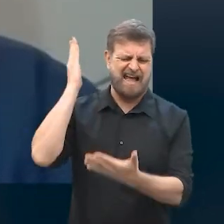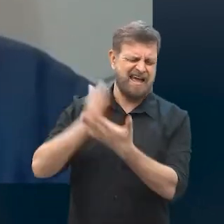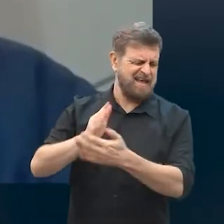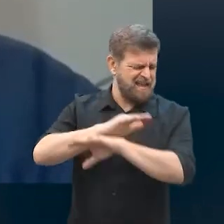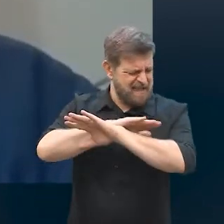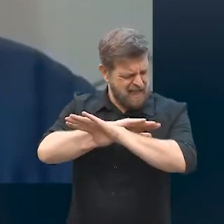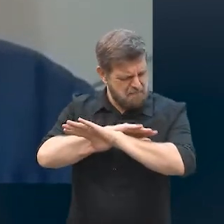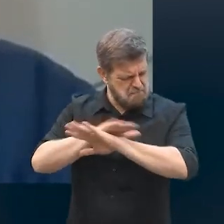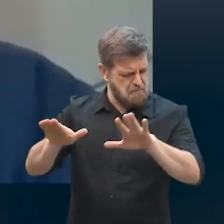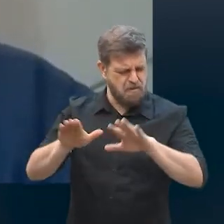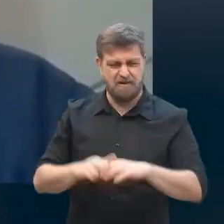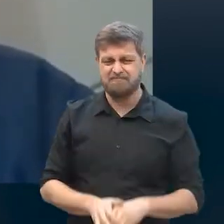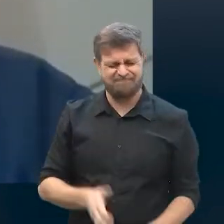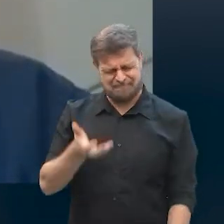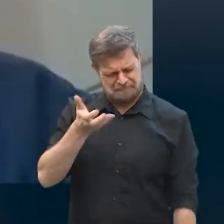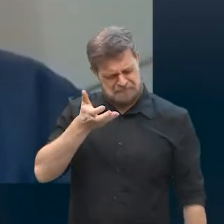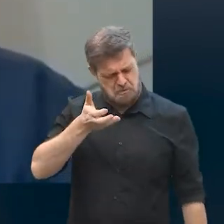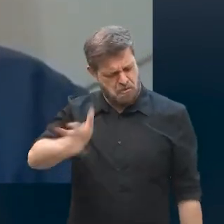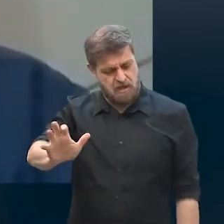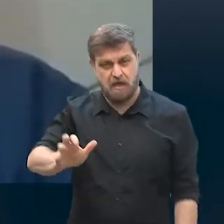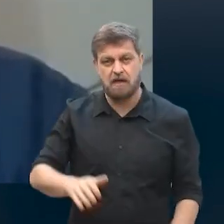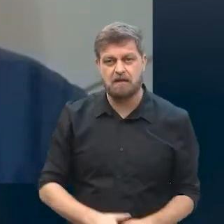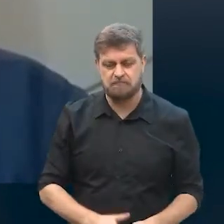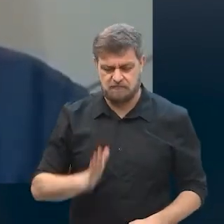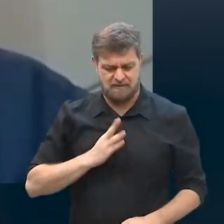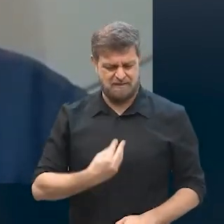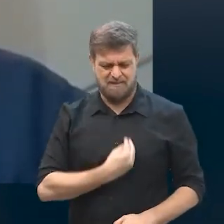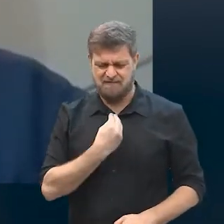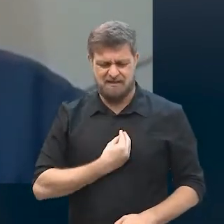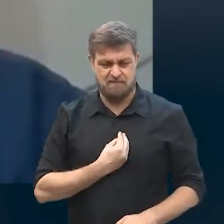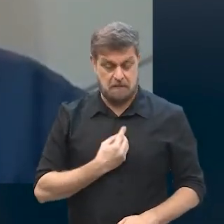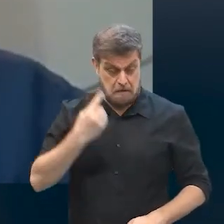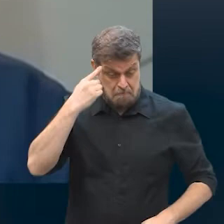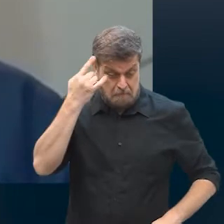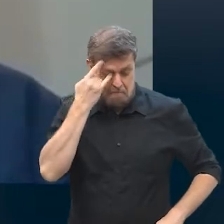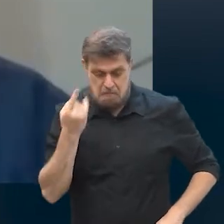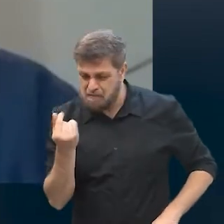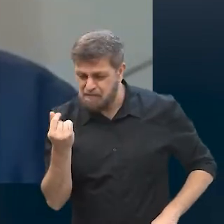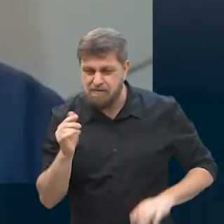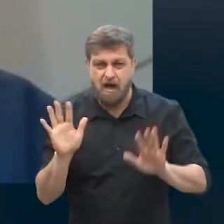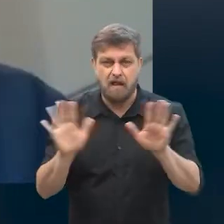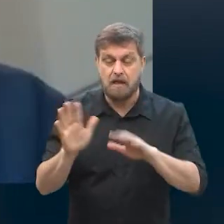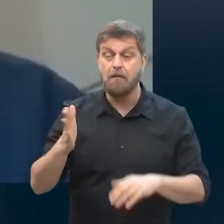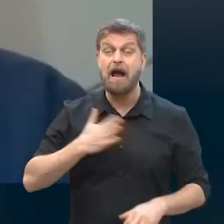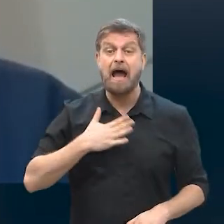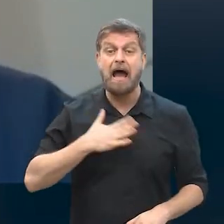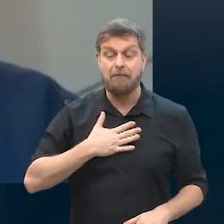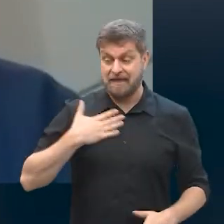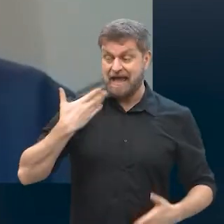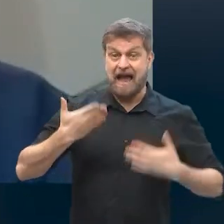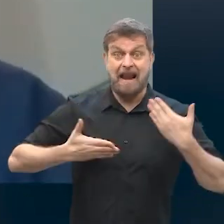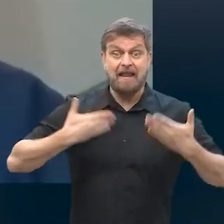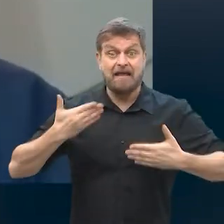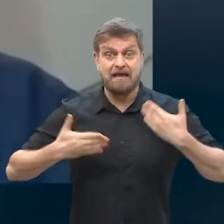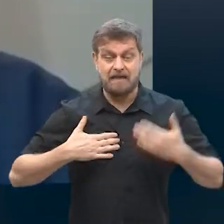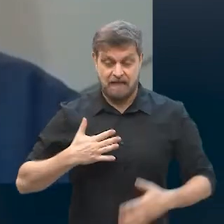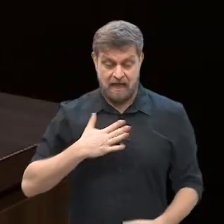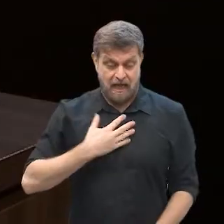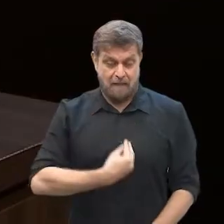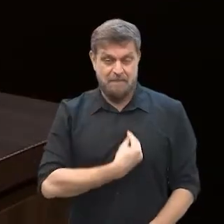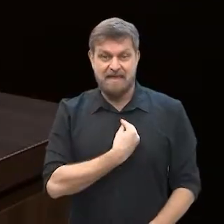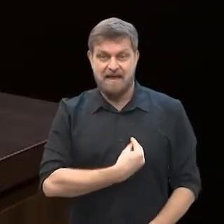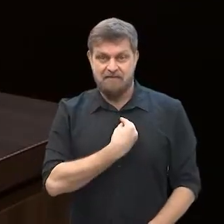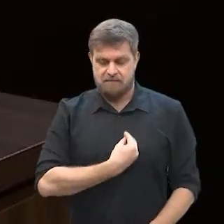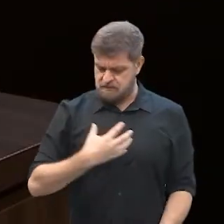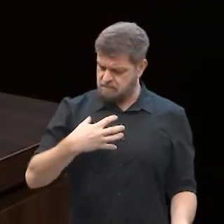balde também num determinado momento da minha vida, não me importando muito com a questão financeira, mas com a minha alegria, com a minha felicidade, o meu estilo